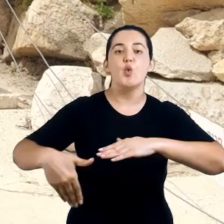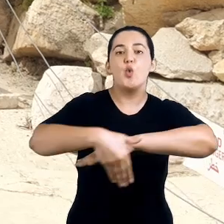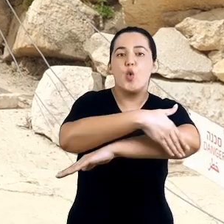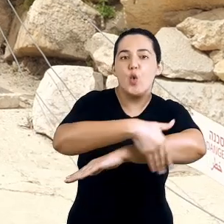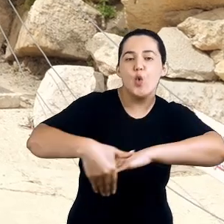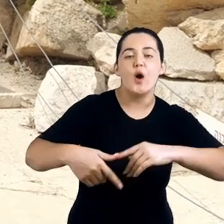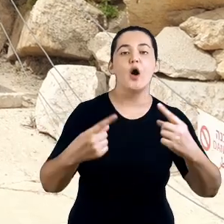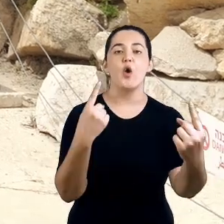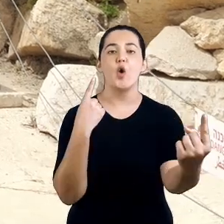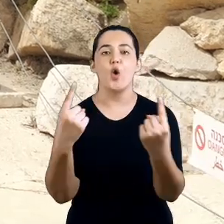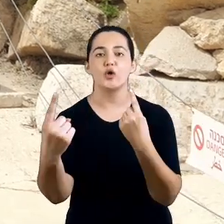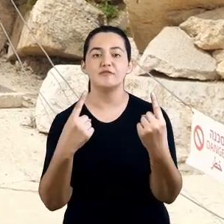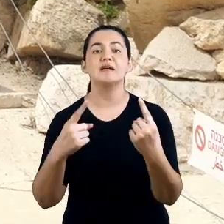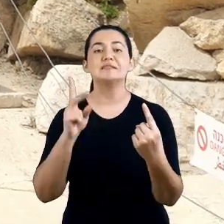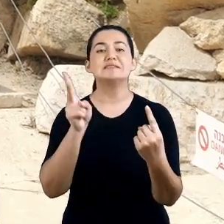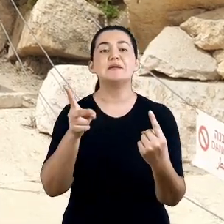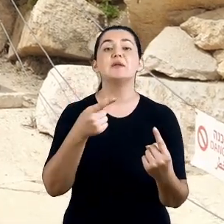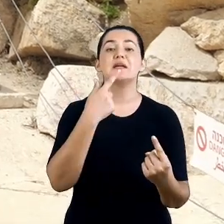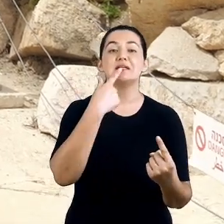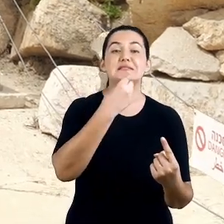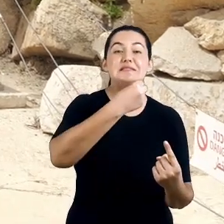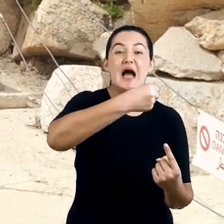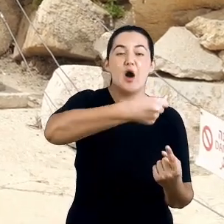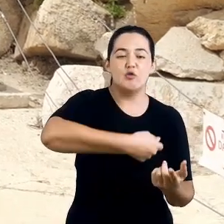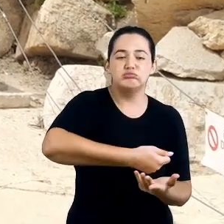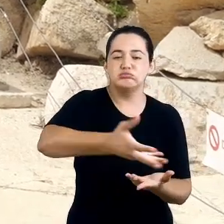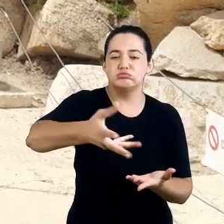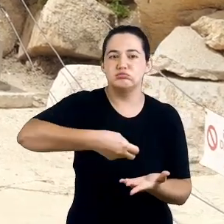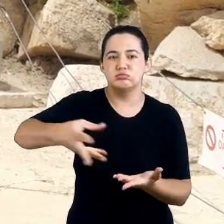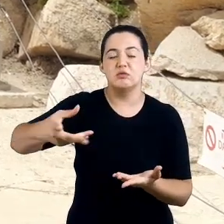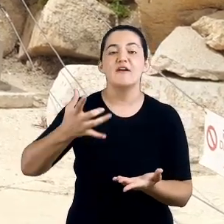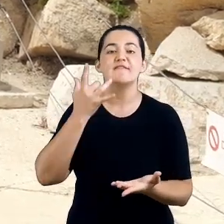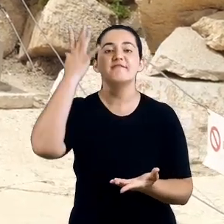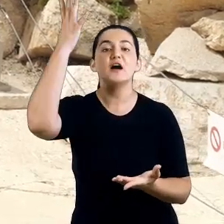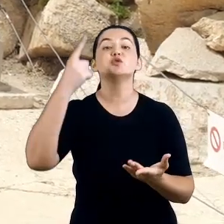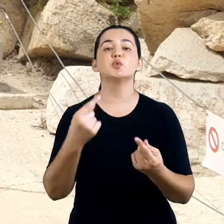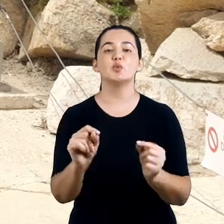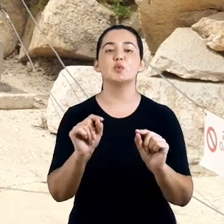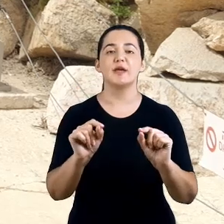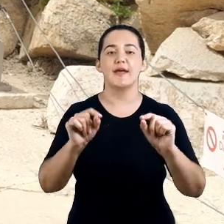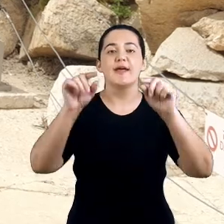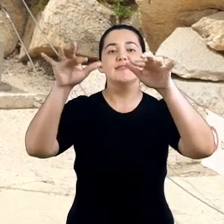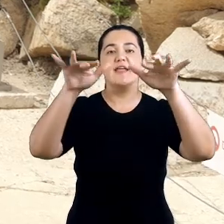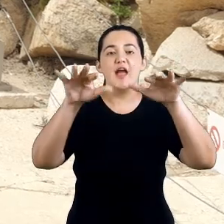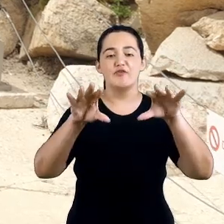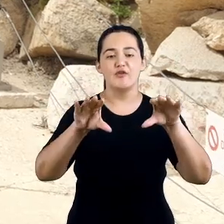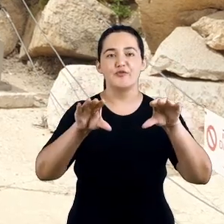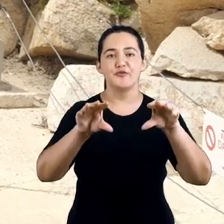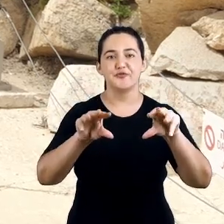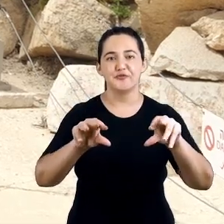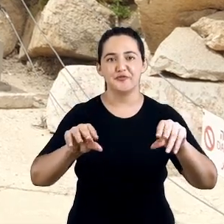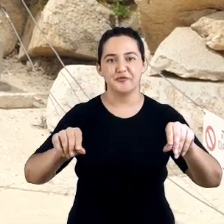sal nas rodovias para poder derreter a neve e facilitar a passagem de caminhões, carros e também pessoas que estão andando